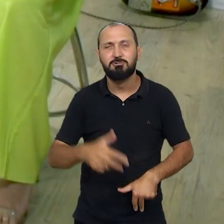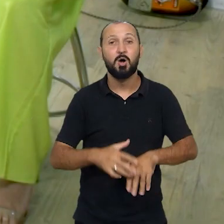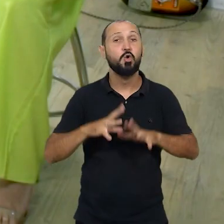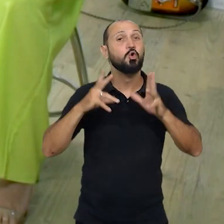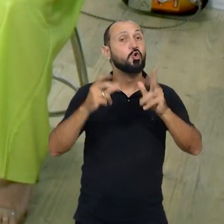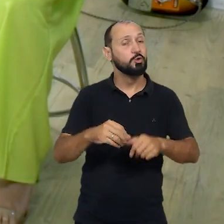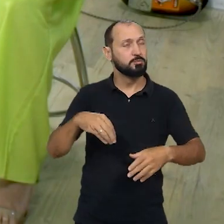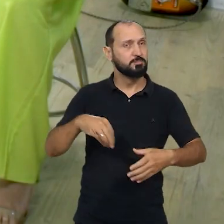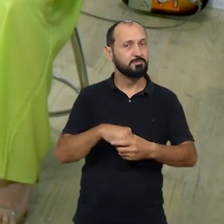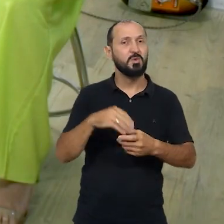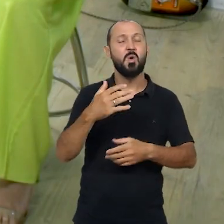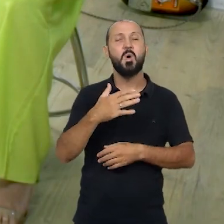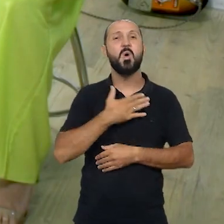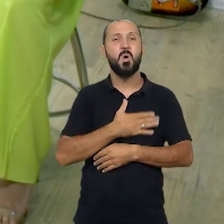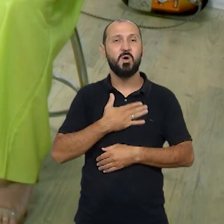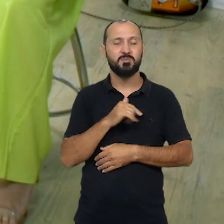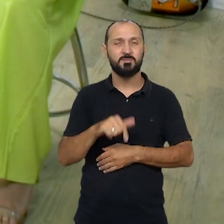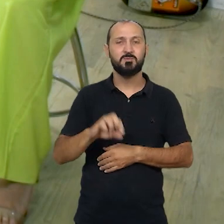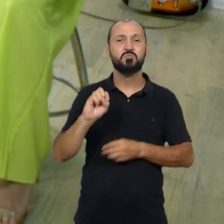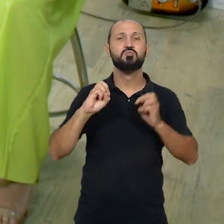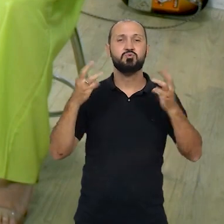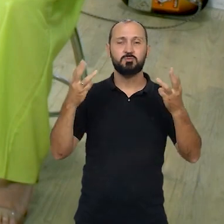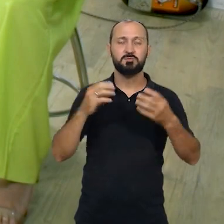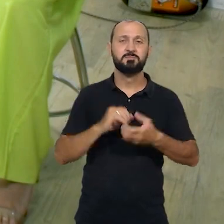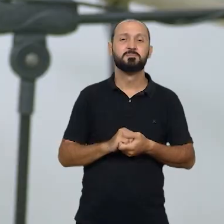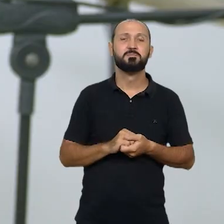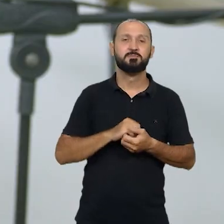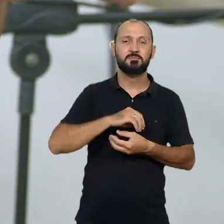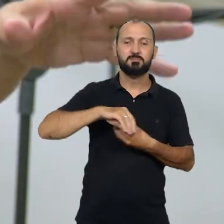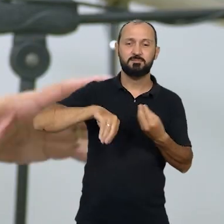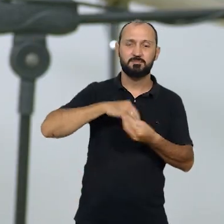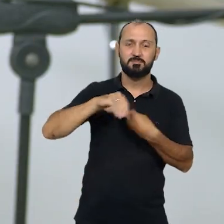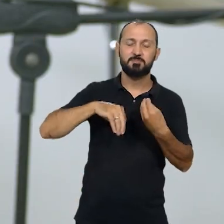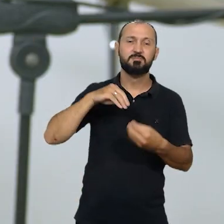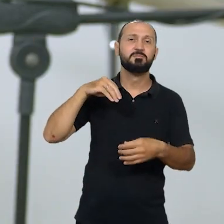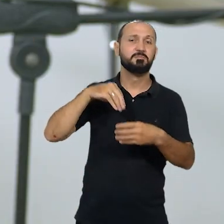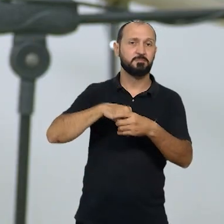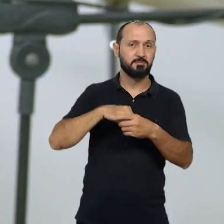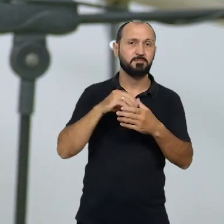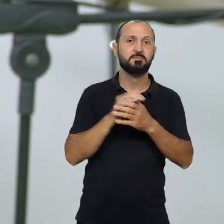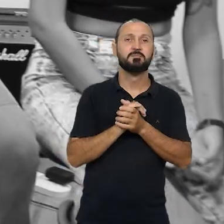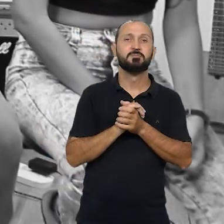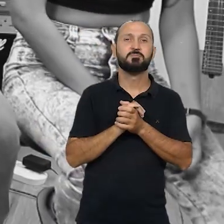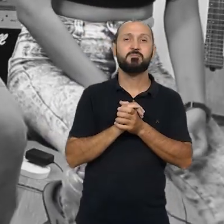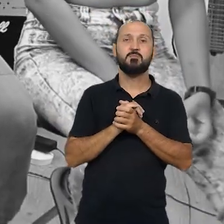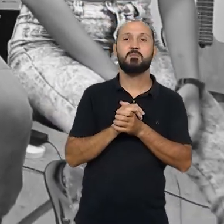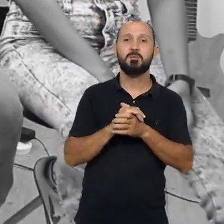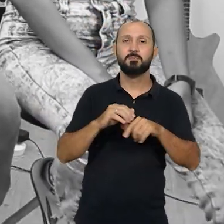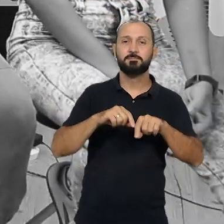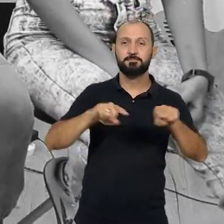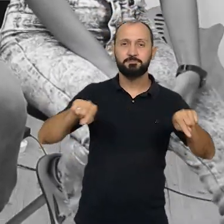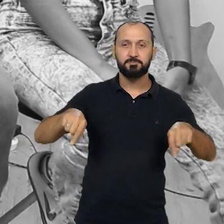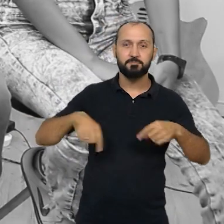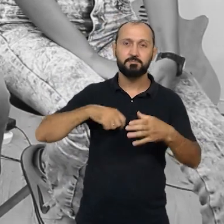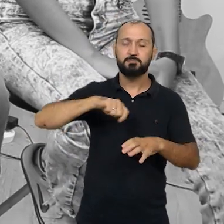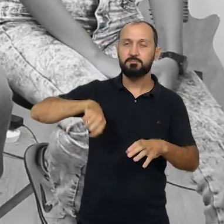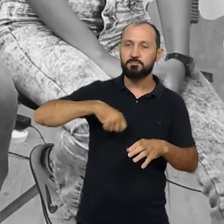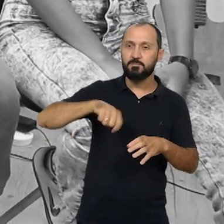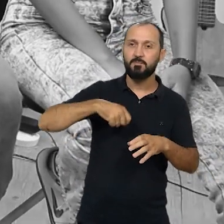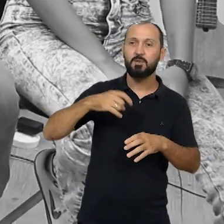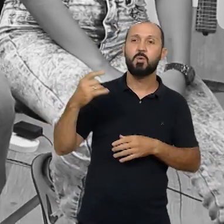ouvir vendo... Opa, você vai ver eu ouvindo isso. É, de forró, a samba, a axé,